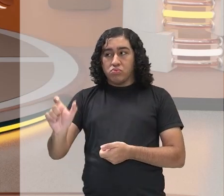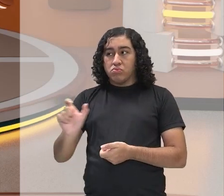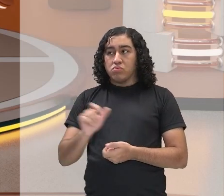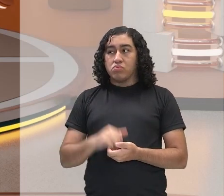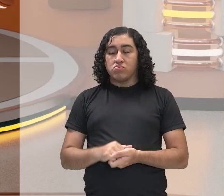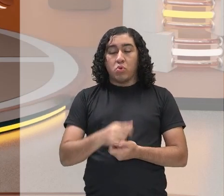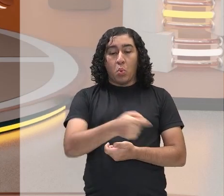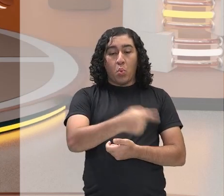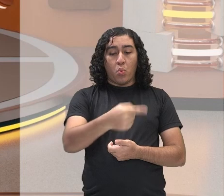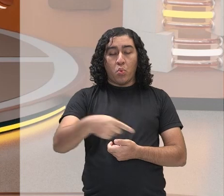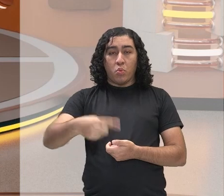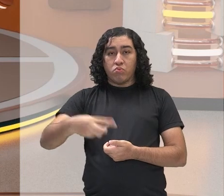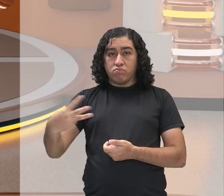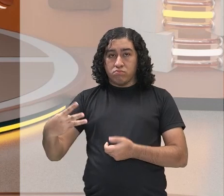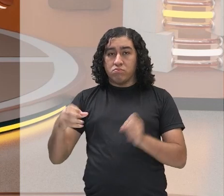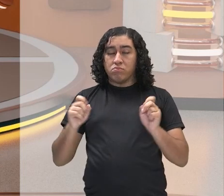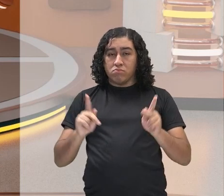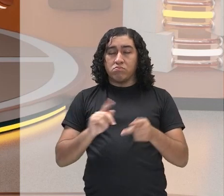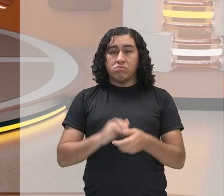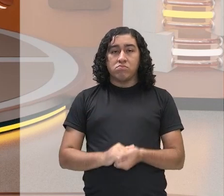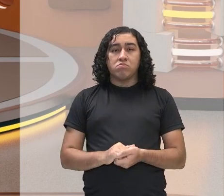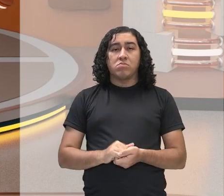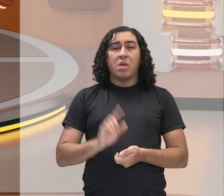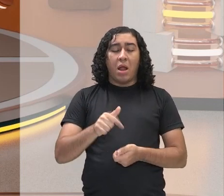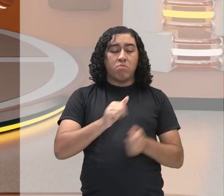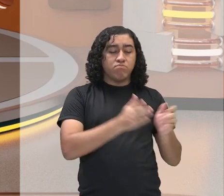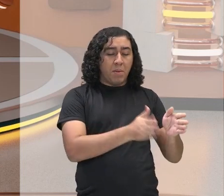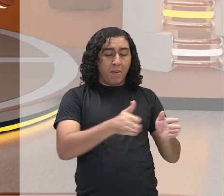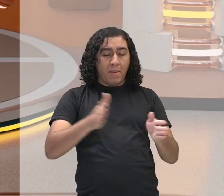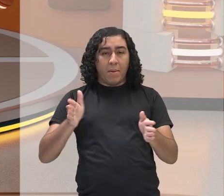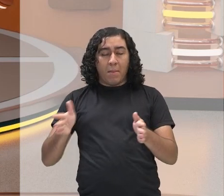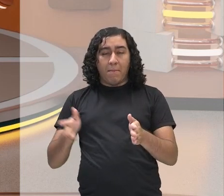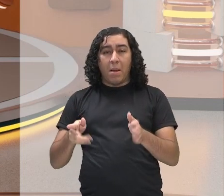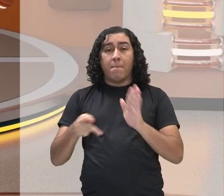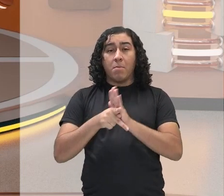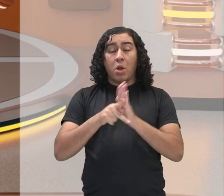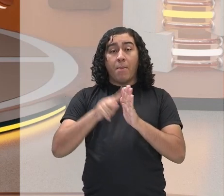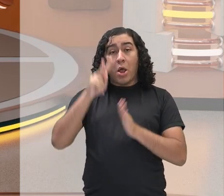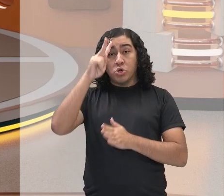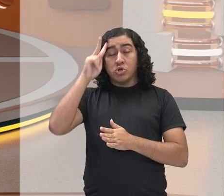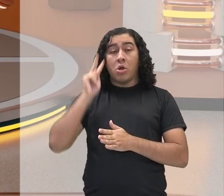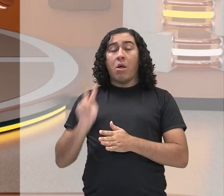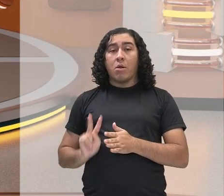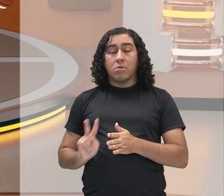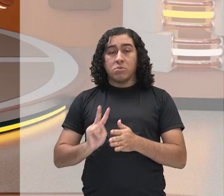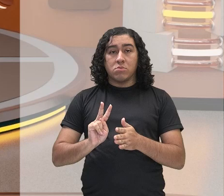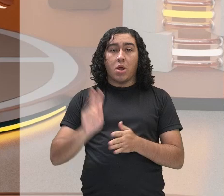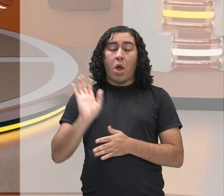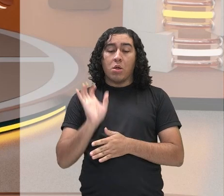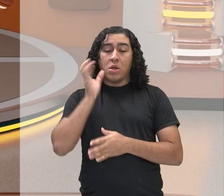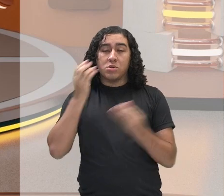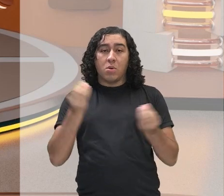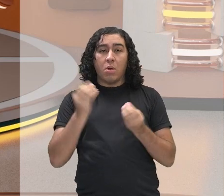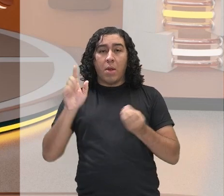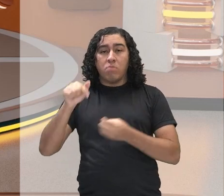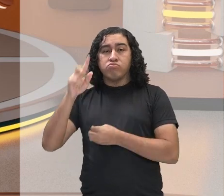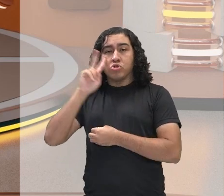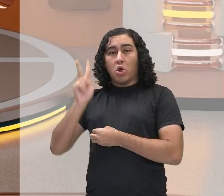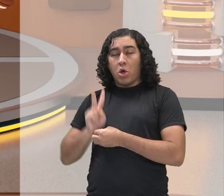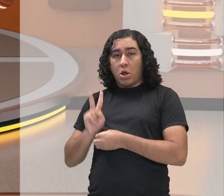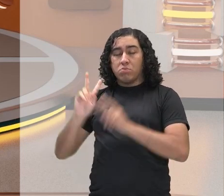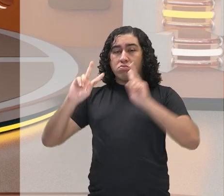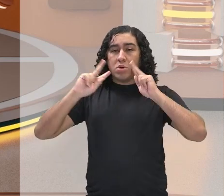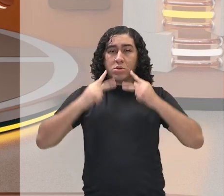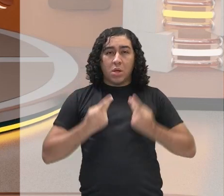o antropocêntrico. É um processo histórico. Isso vai acontecer ao longo da história da humanidade, ao longo